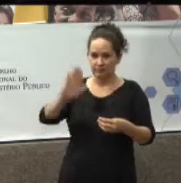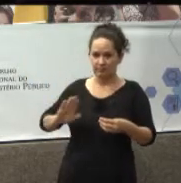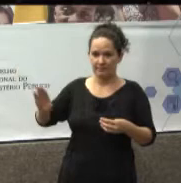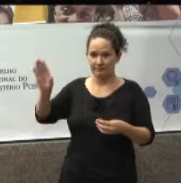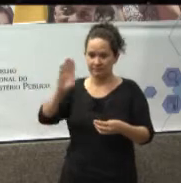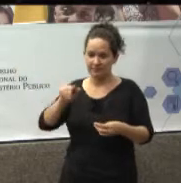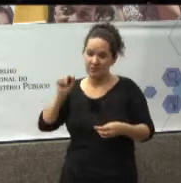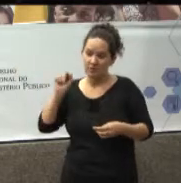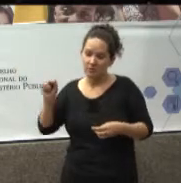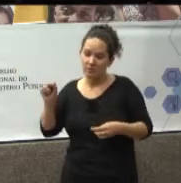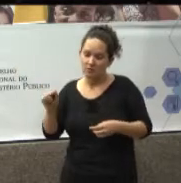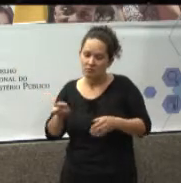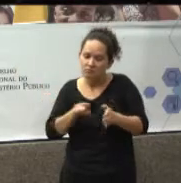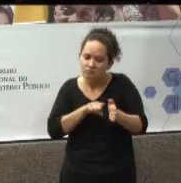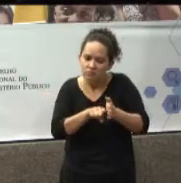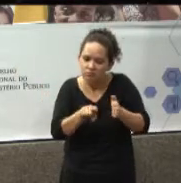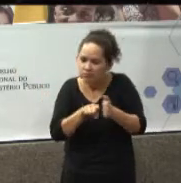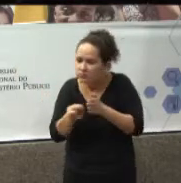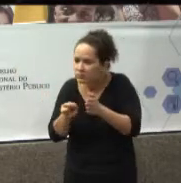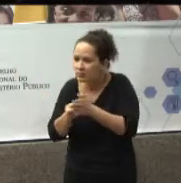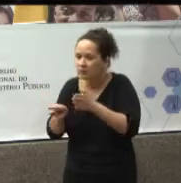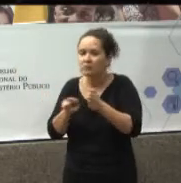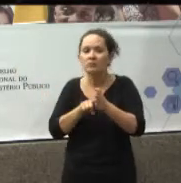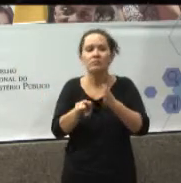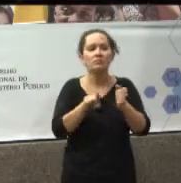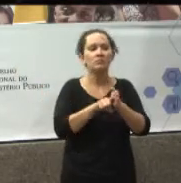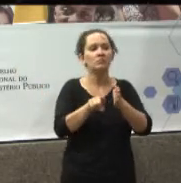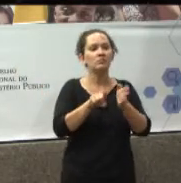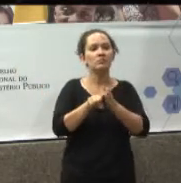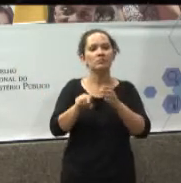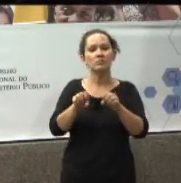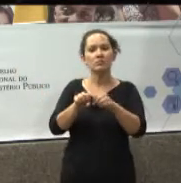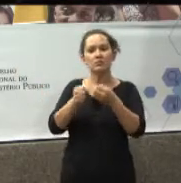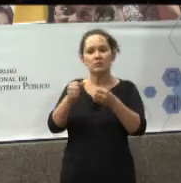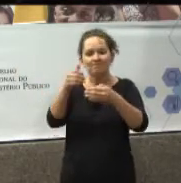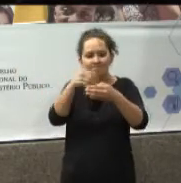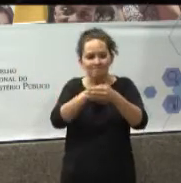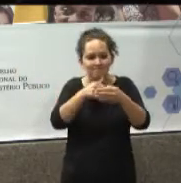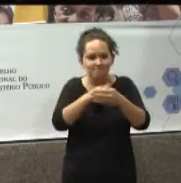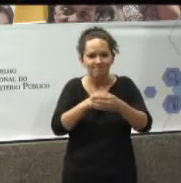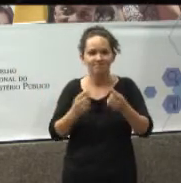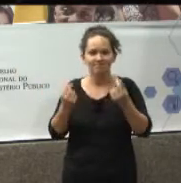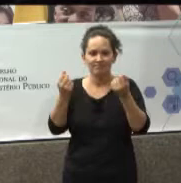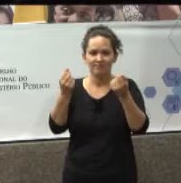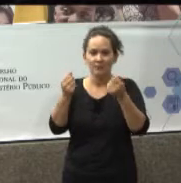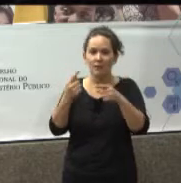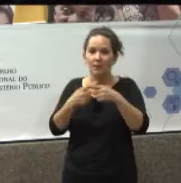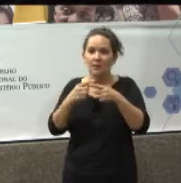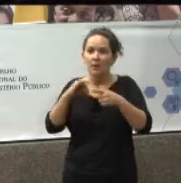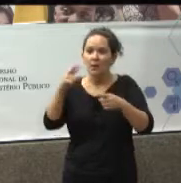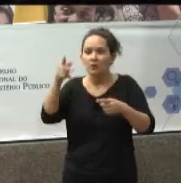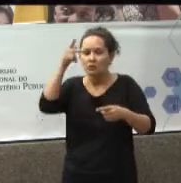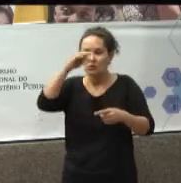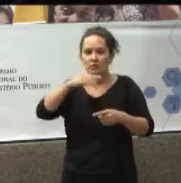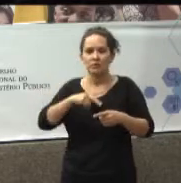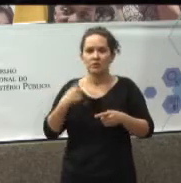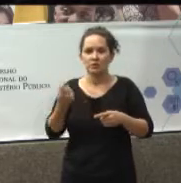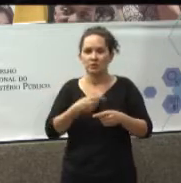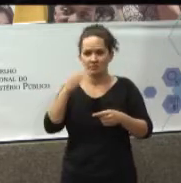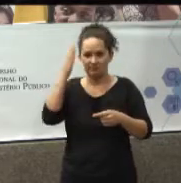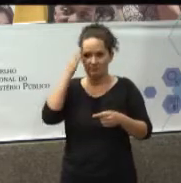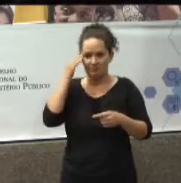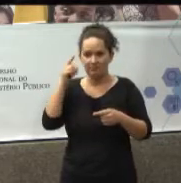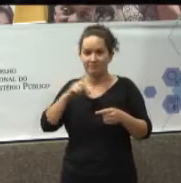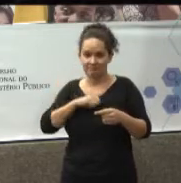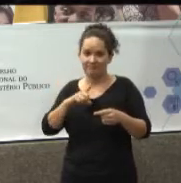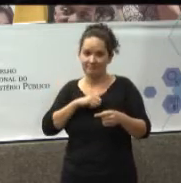passou a investigar isso aí né com a quebra do sigilo fiscal porque todos nós sabemos que existe isso